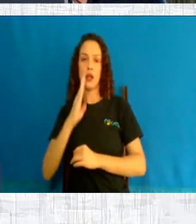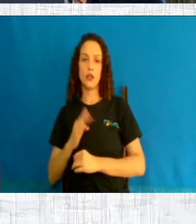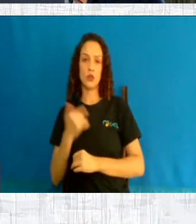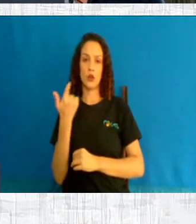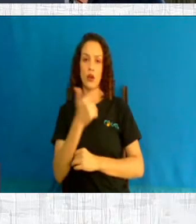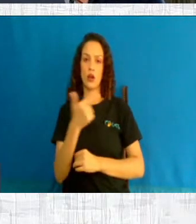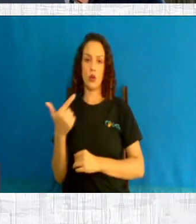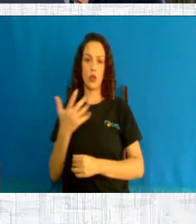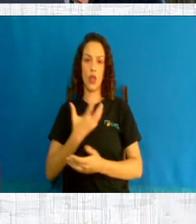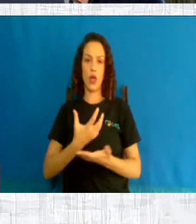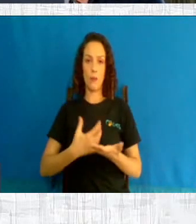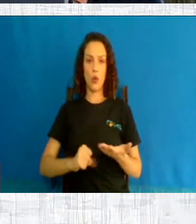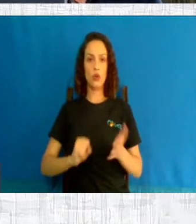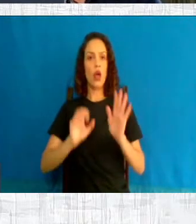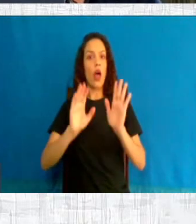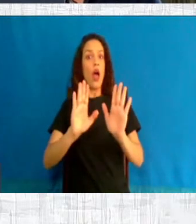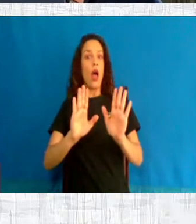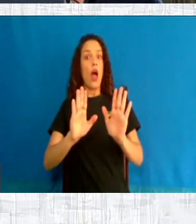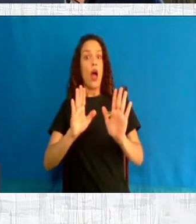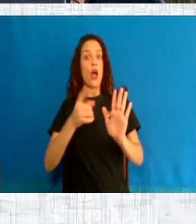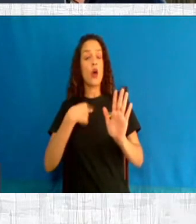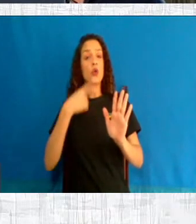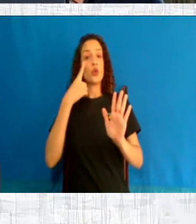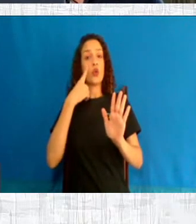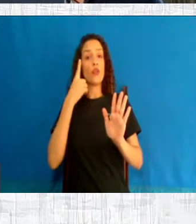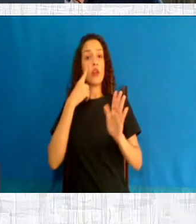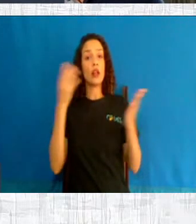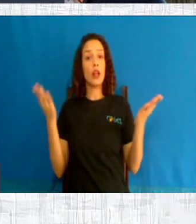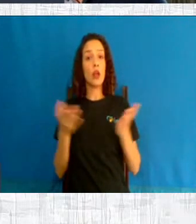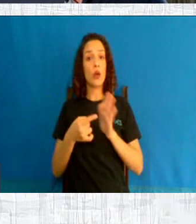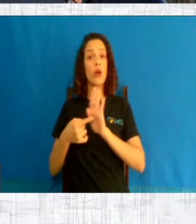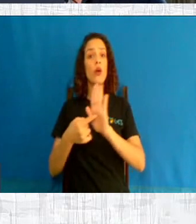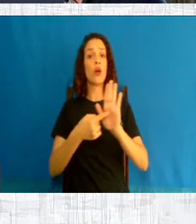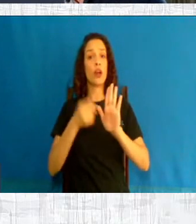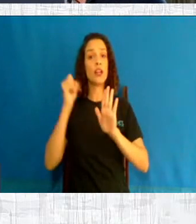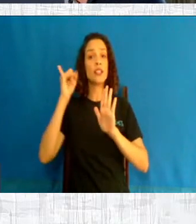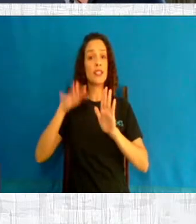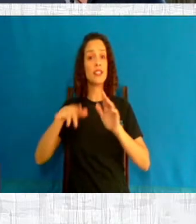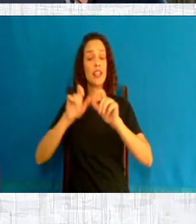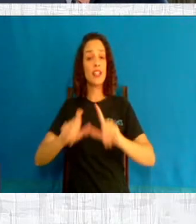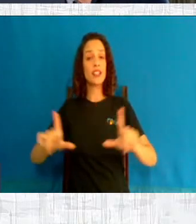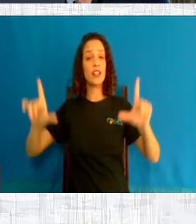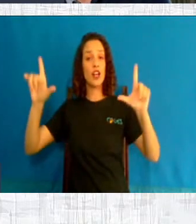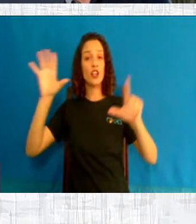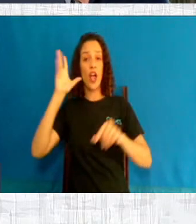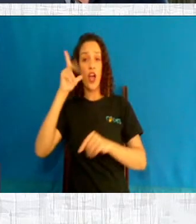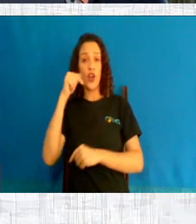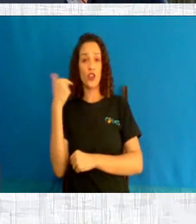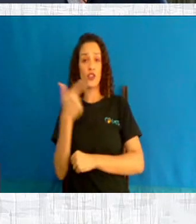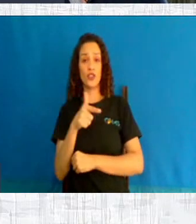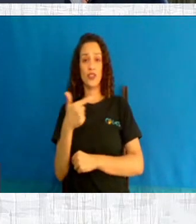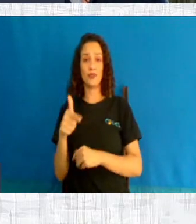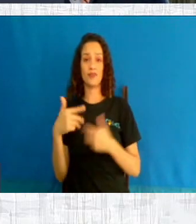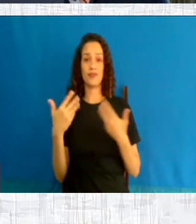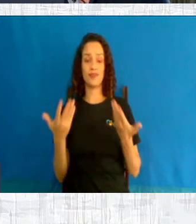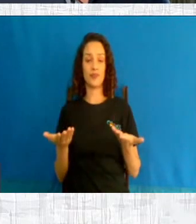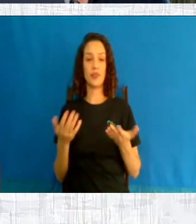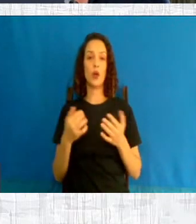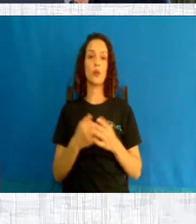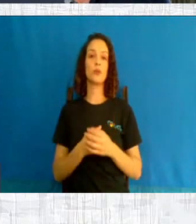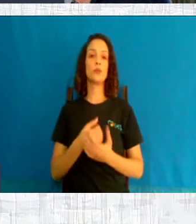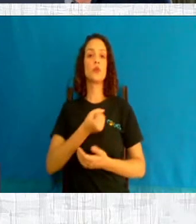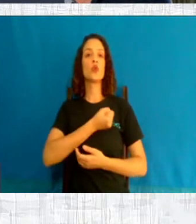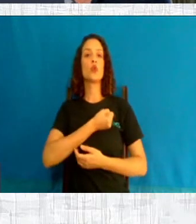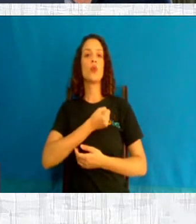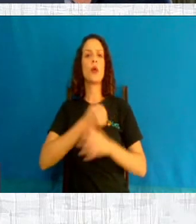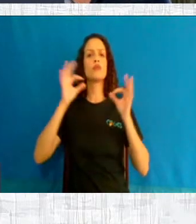está projetando os slides, agora que eu vi aqui no meu outro celular. Eu achei que estava sem os slides, né? Então, o número correto, então, é em torno de